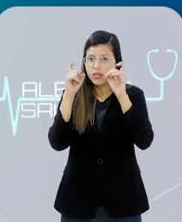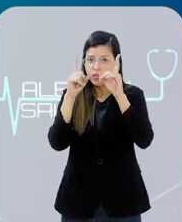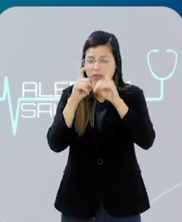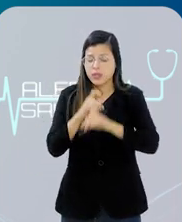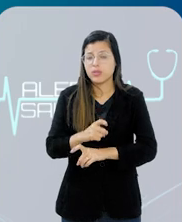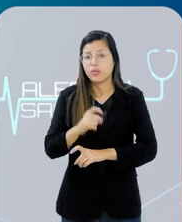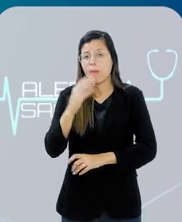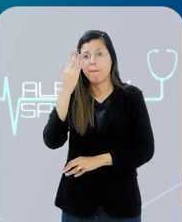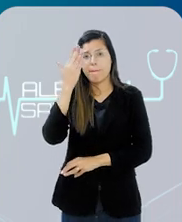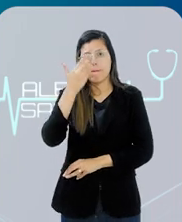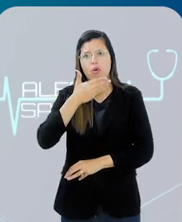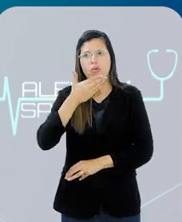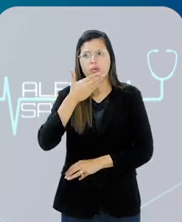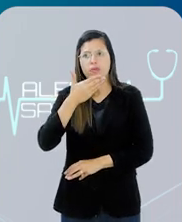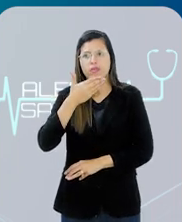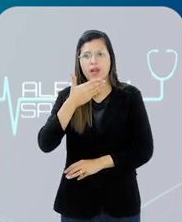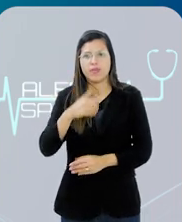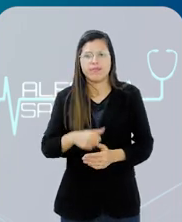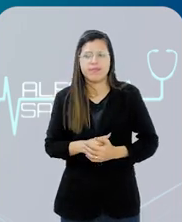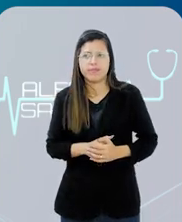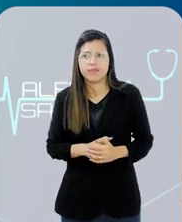você provar que